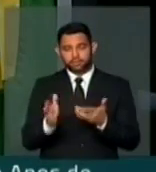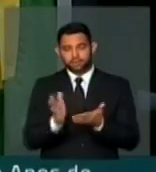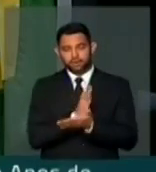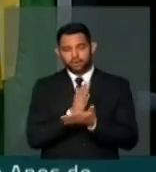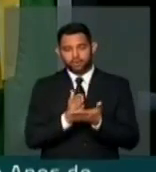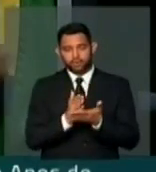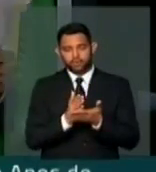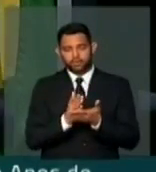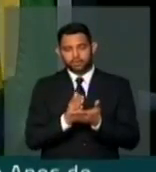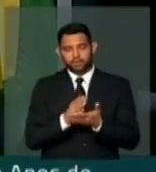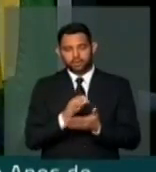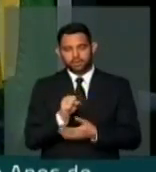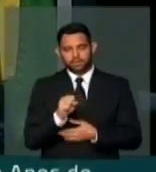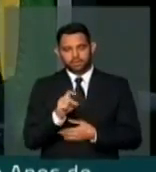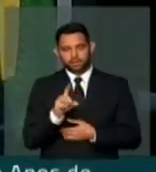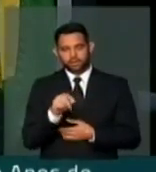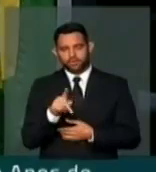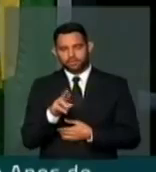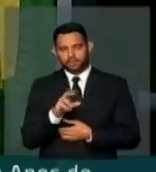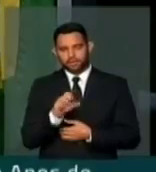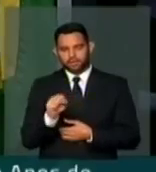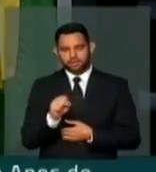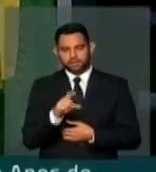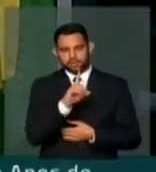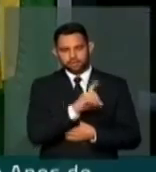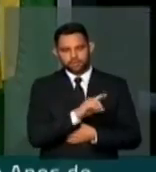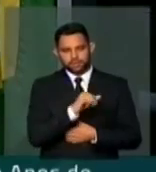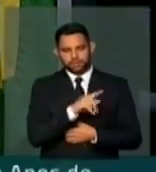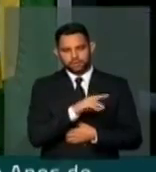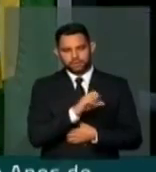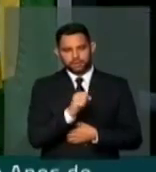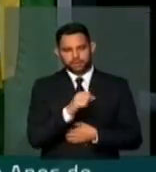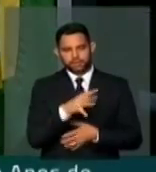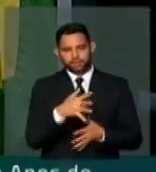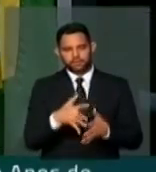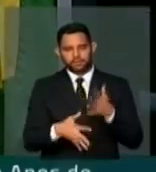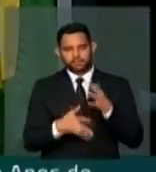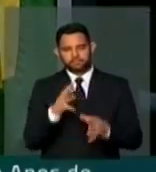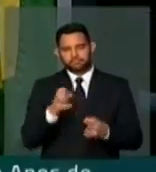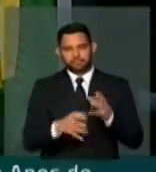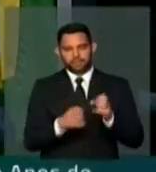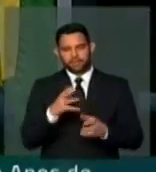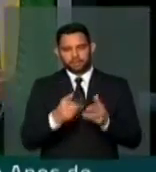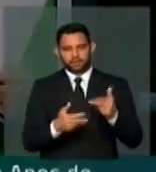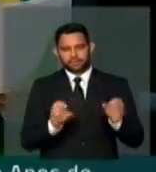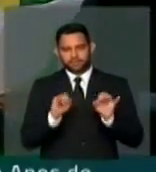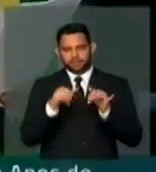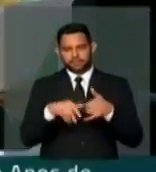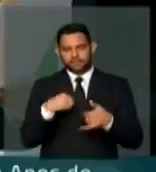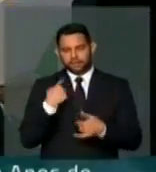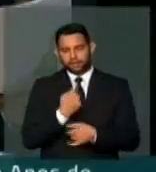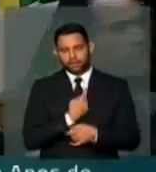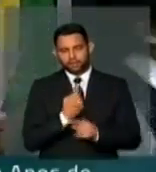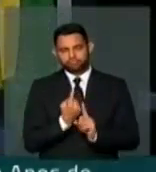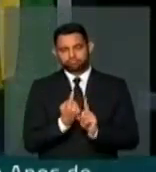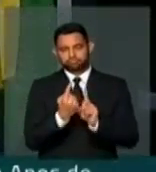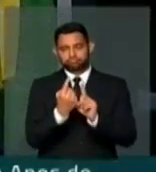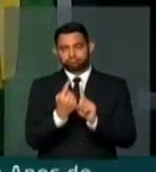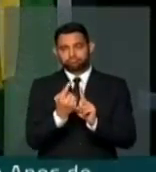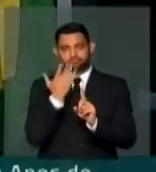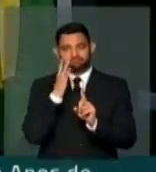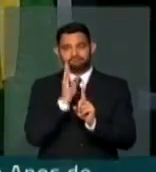alguns esquerdopatas, direitopatas que ficam brigando sem fim, e nós no meio de toda essa